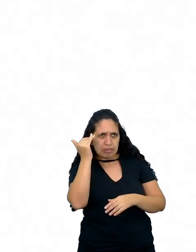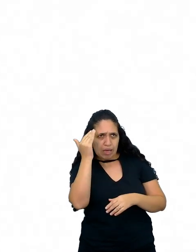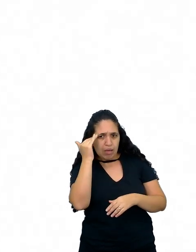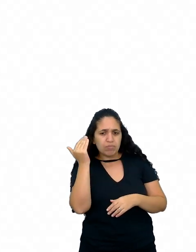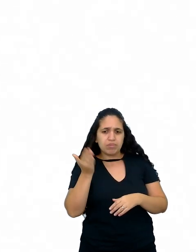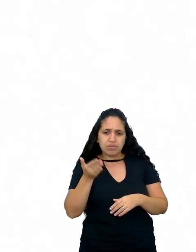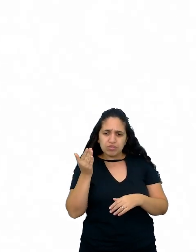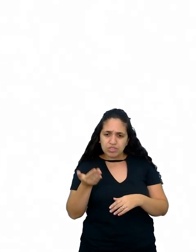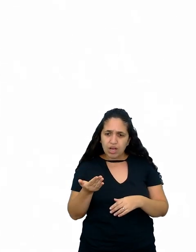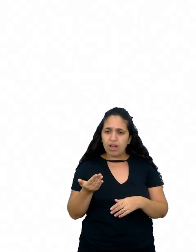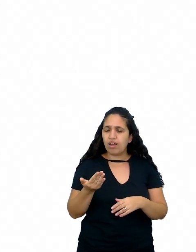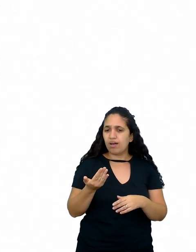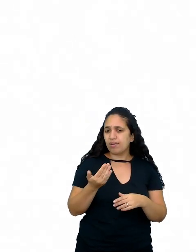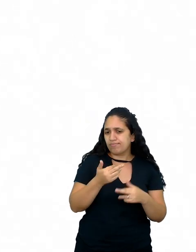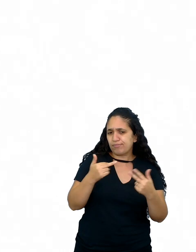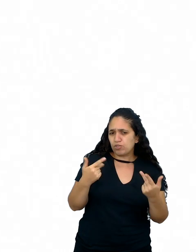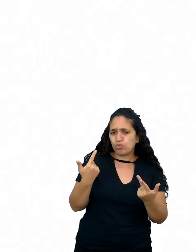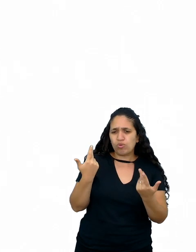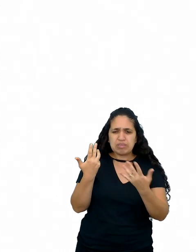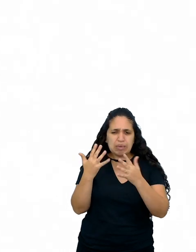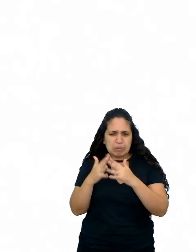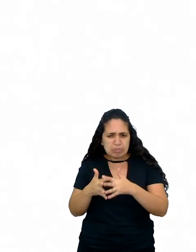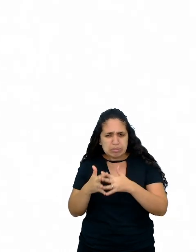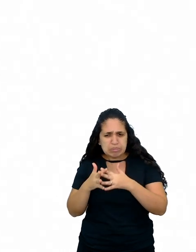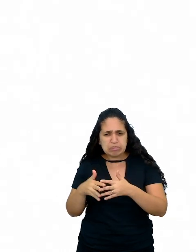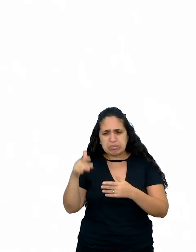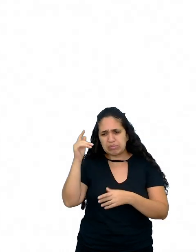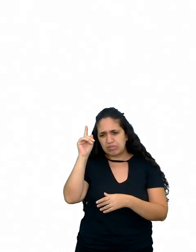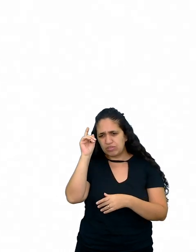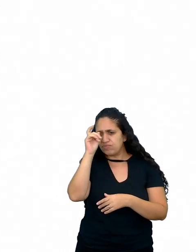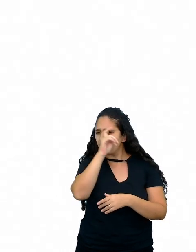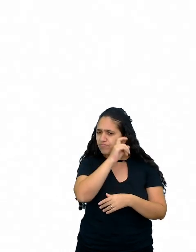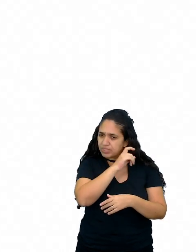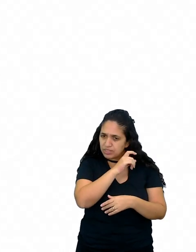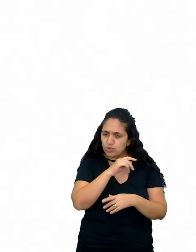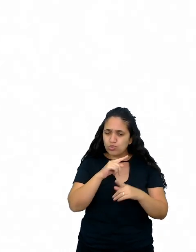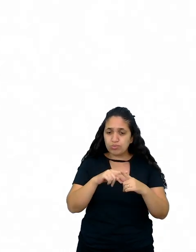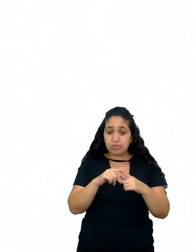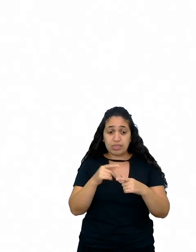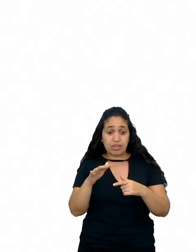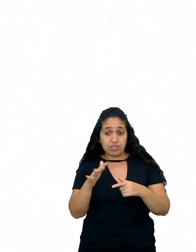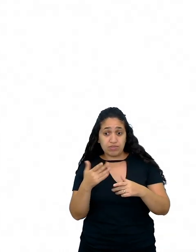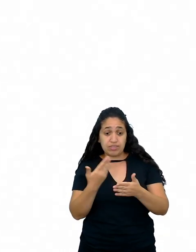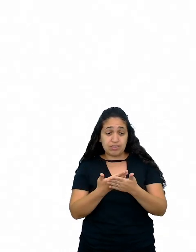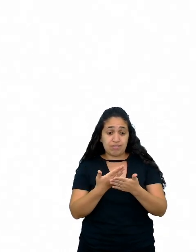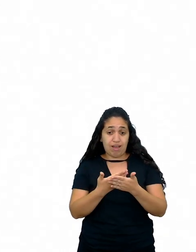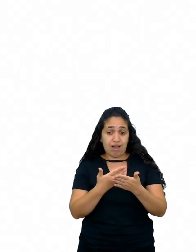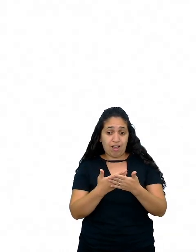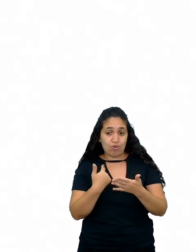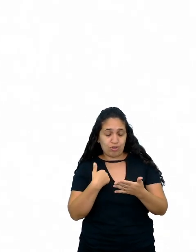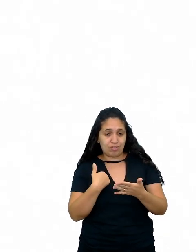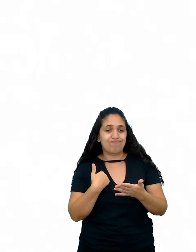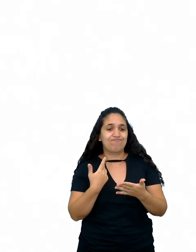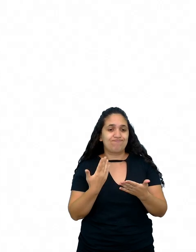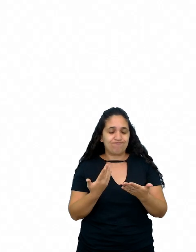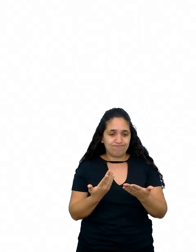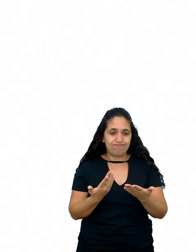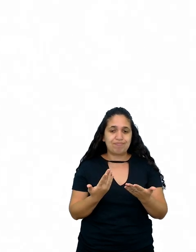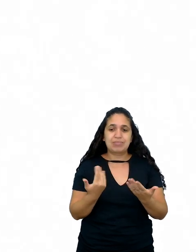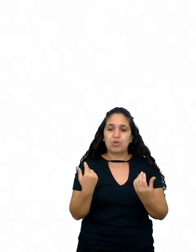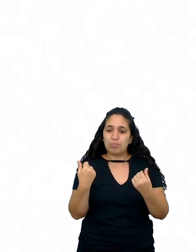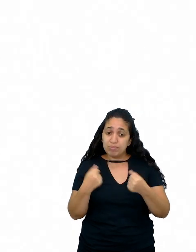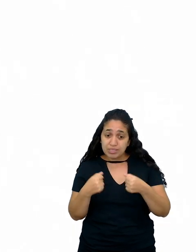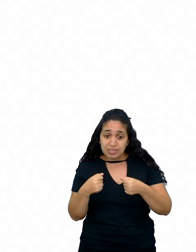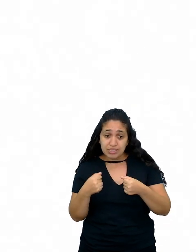gente espera, o que, que vai entravar lá, o que, que vai travar na aula, né, para sair do nosso foco. Então, isso já está